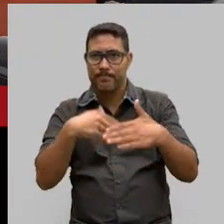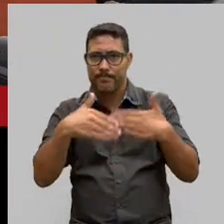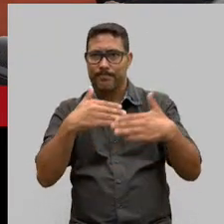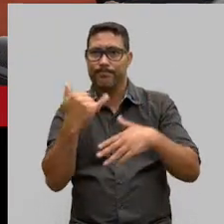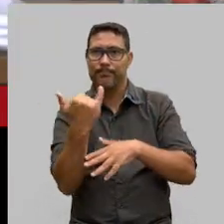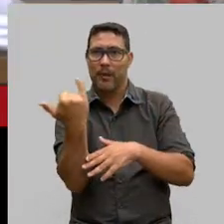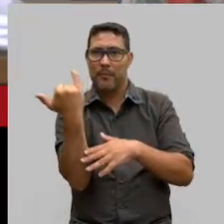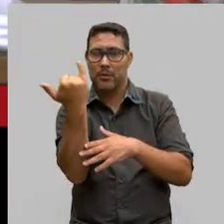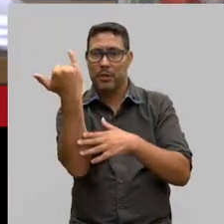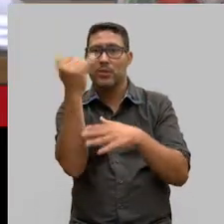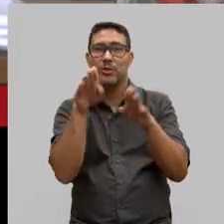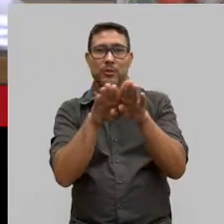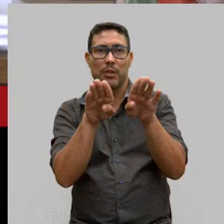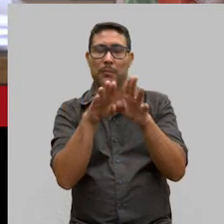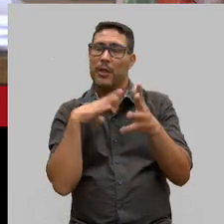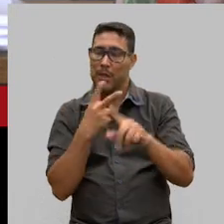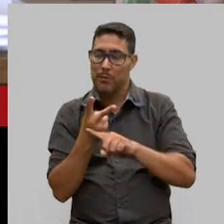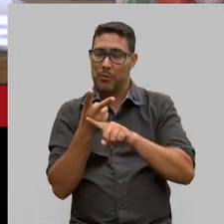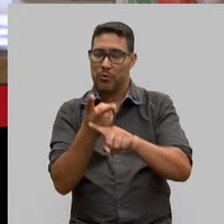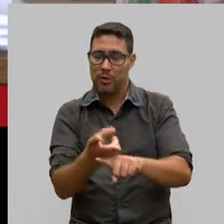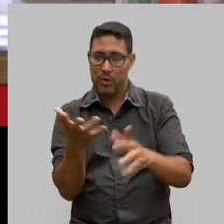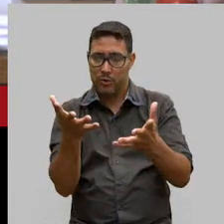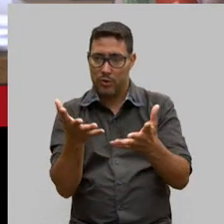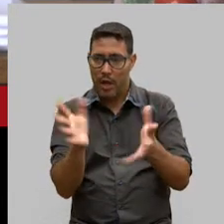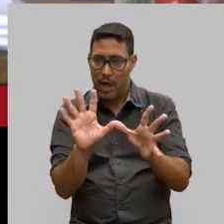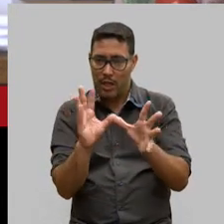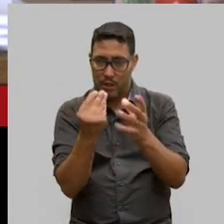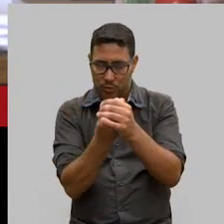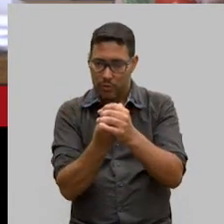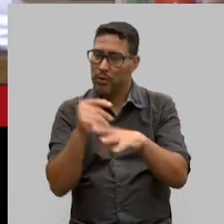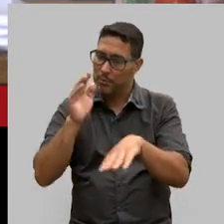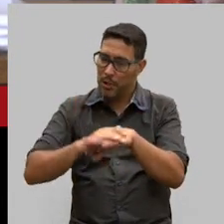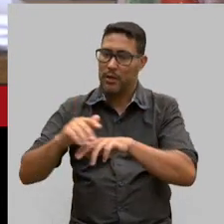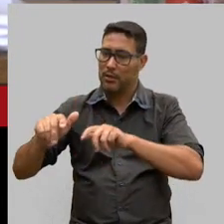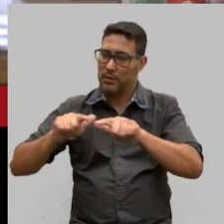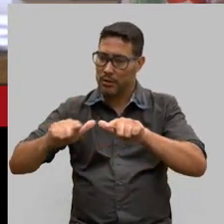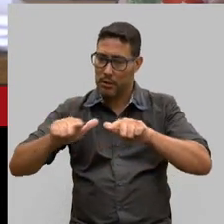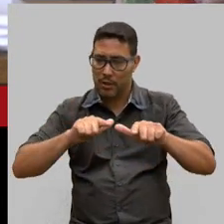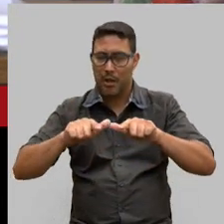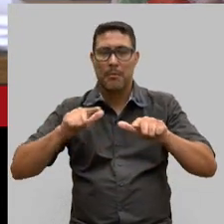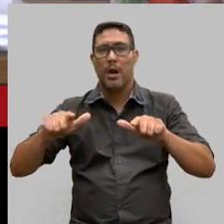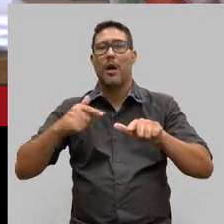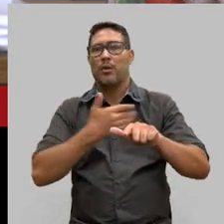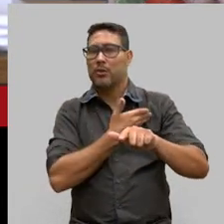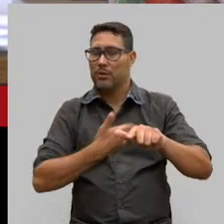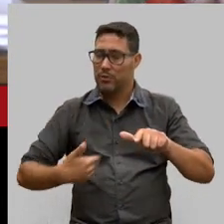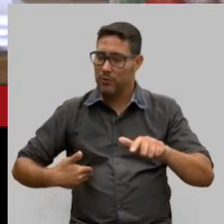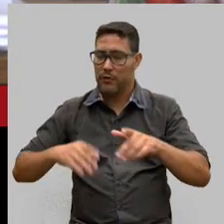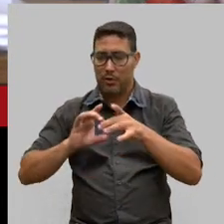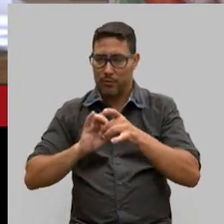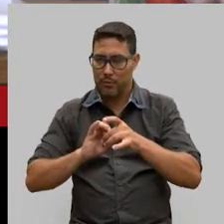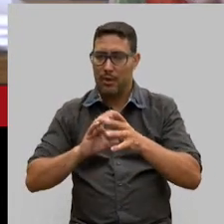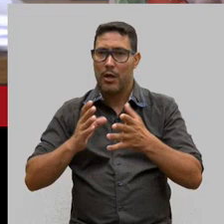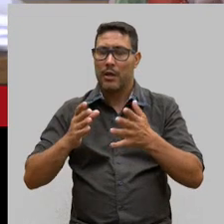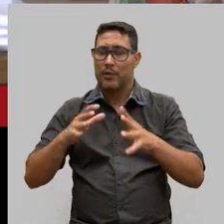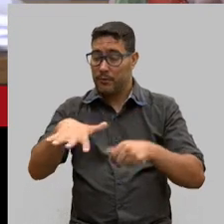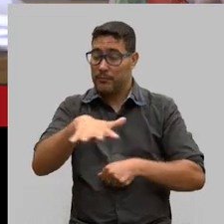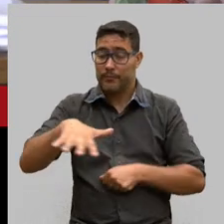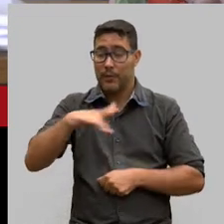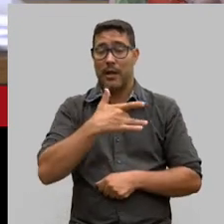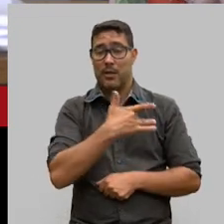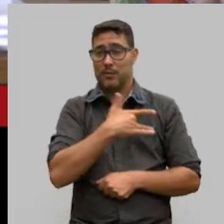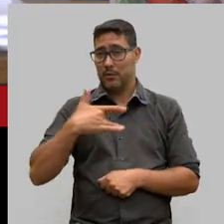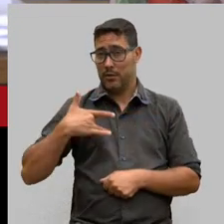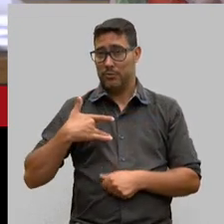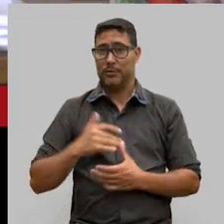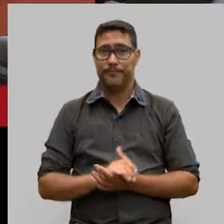aí inclusão e também mais serviços públicos na área da saúde então te parabenizar e comprimento todas as mães aqui